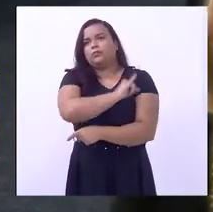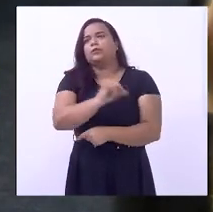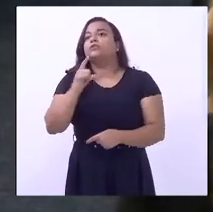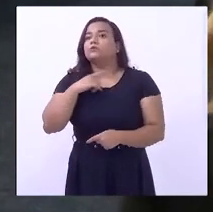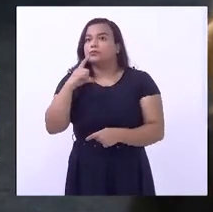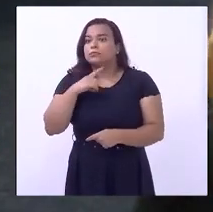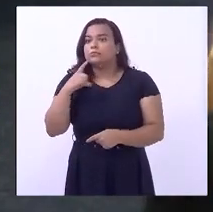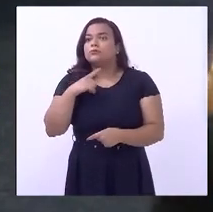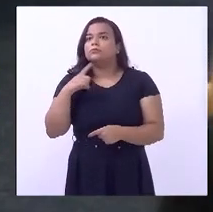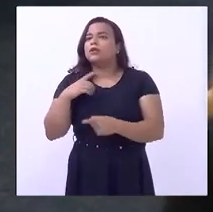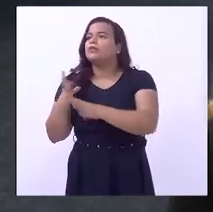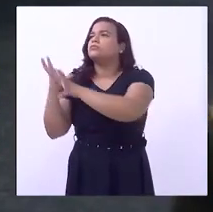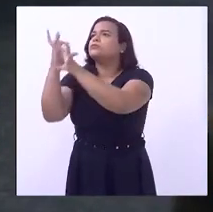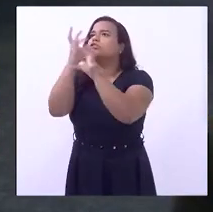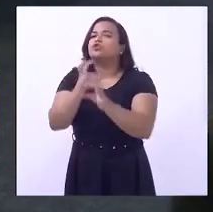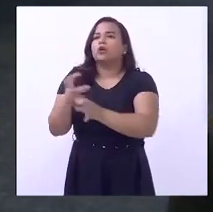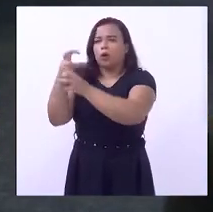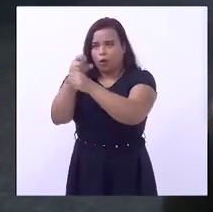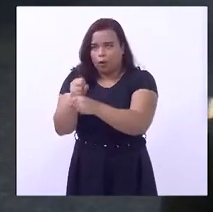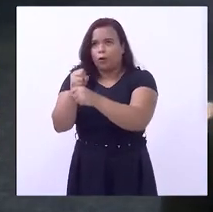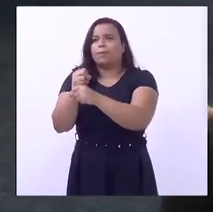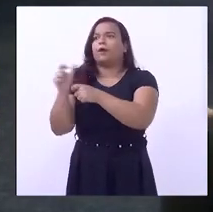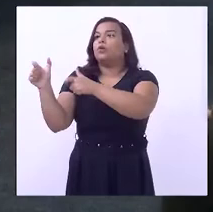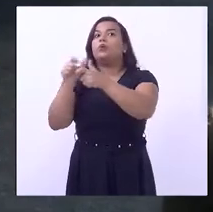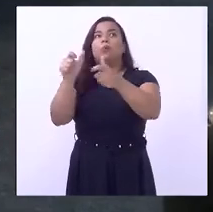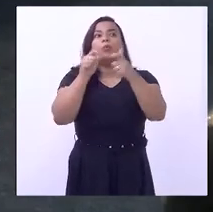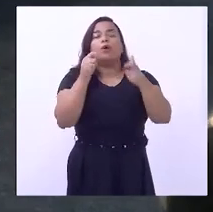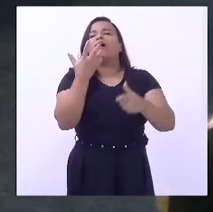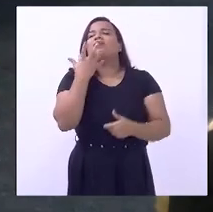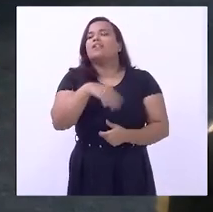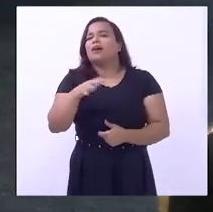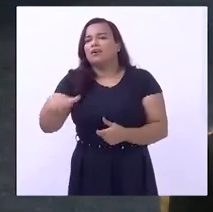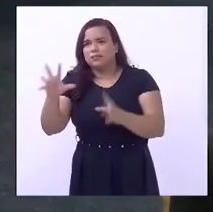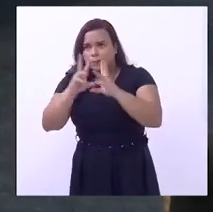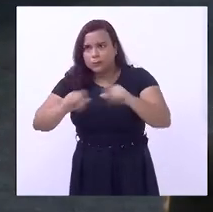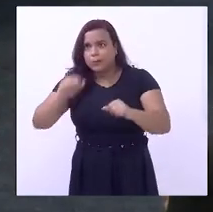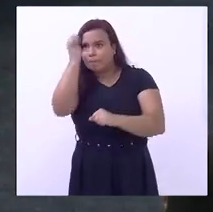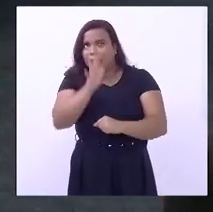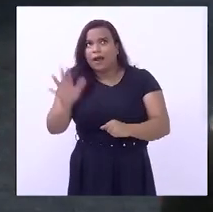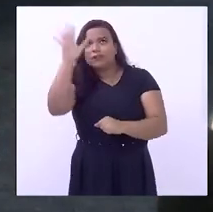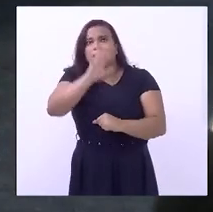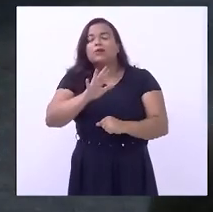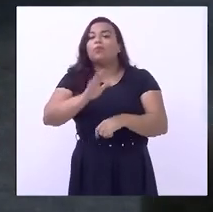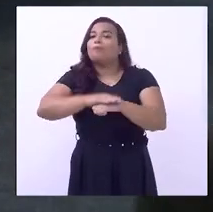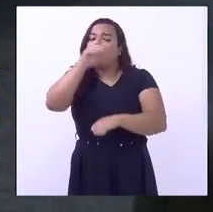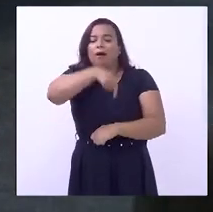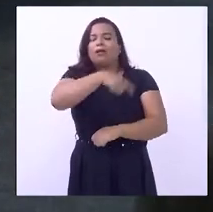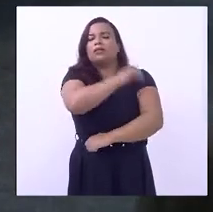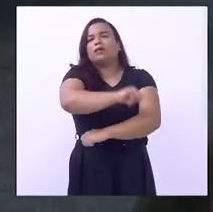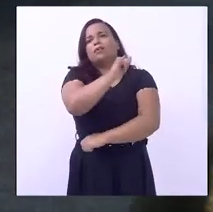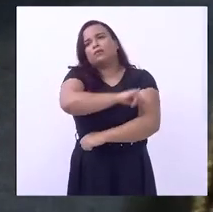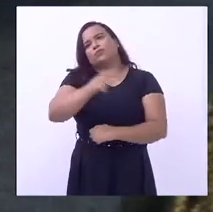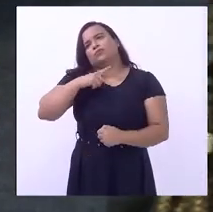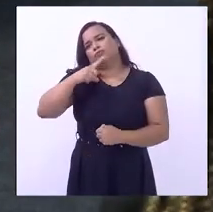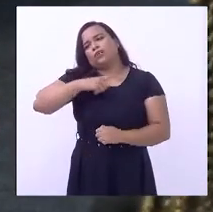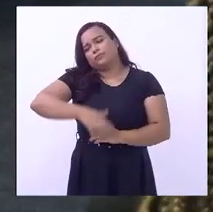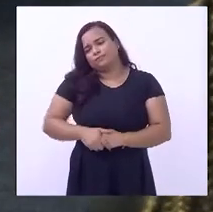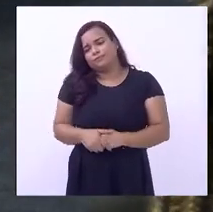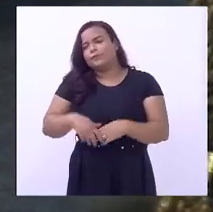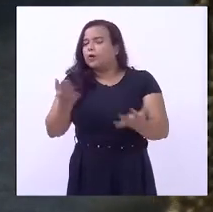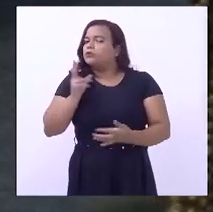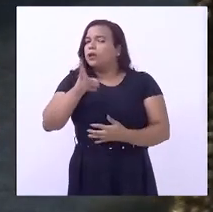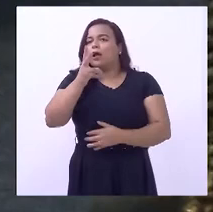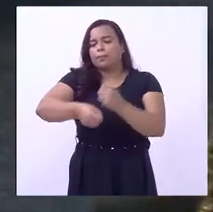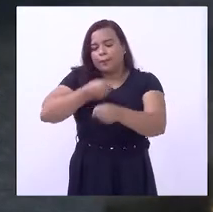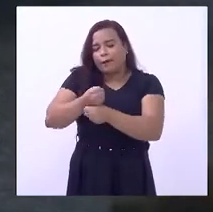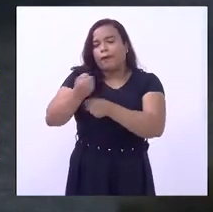de crianças desaparecidas no Brasil. Então fica aí, sempre, todos os anos, essa lei de minha autoria, a mobilização